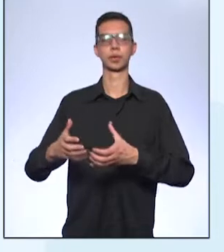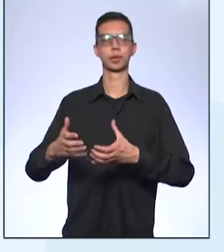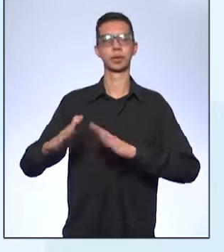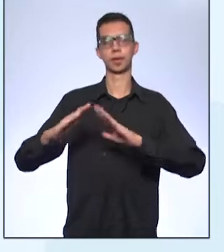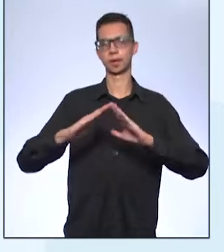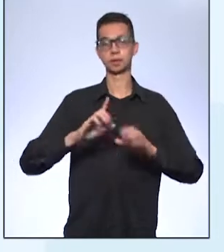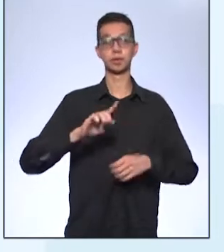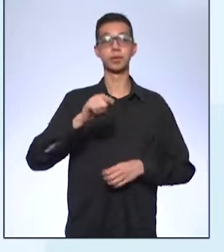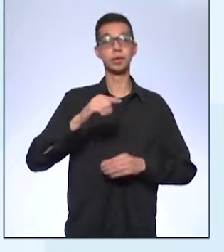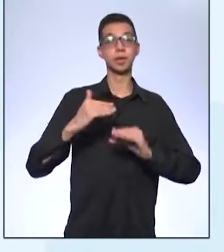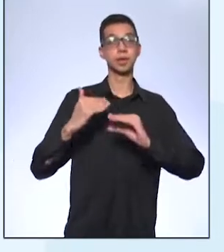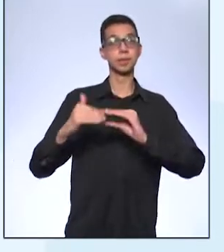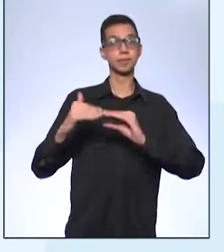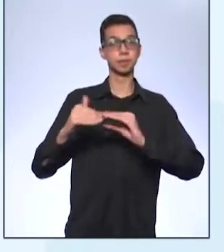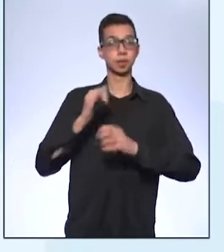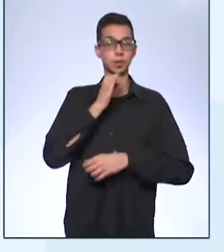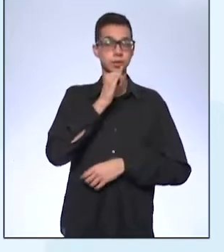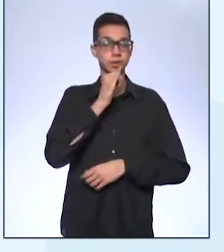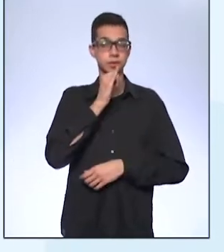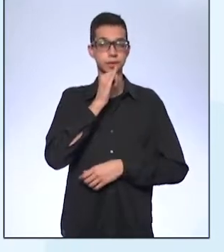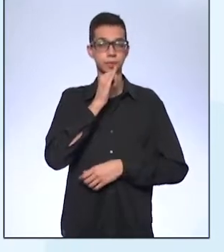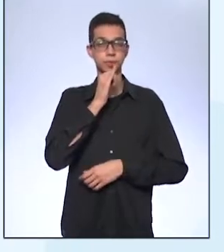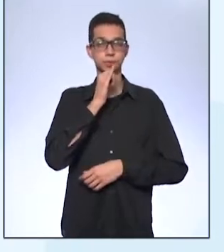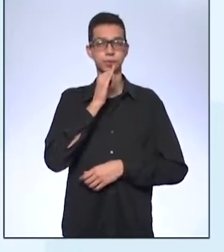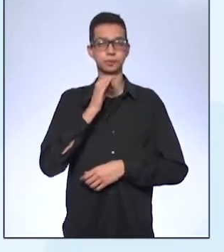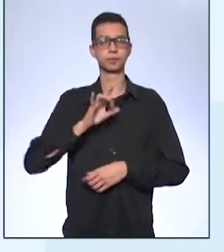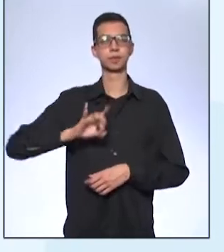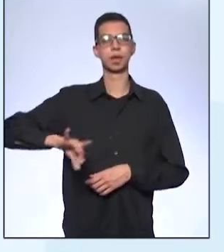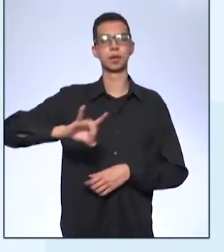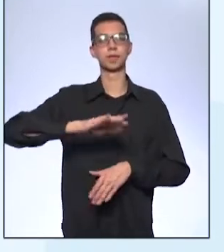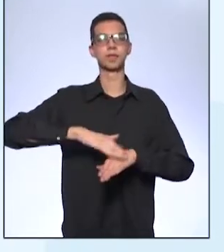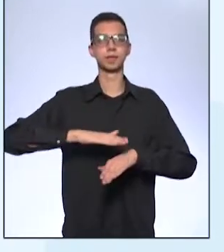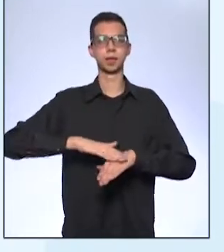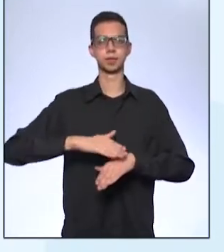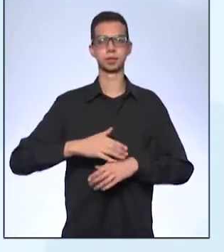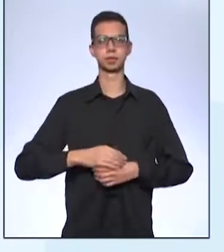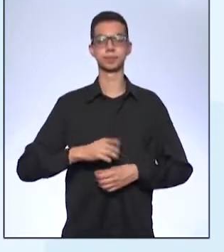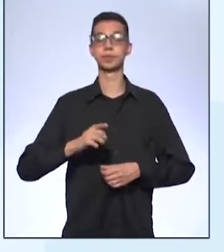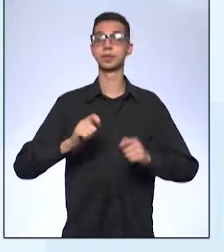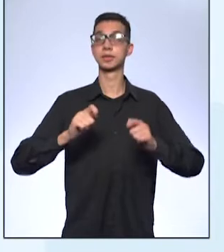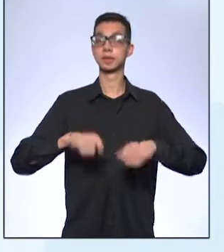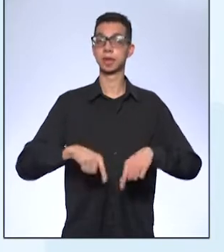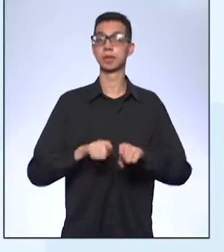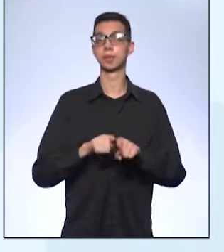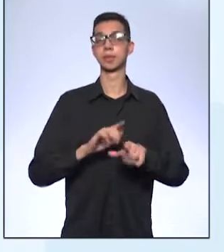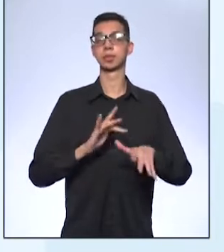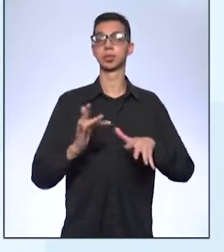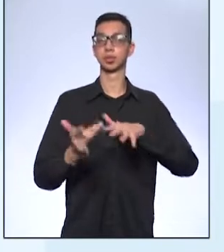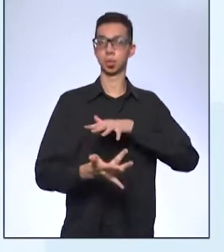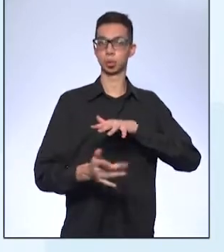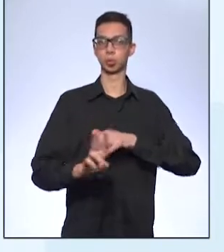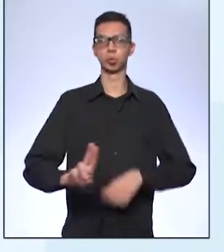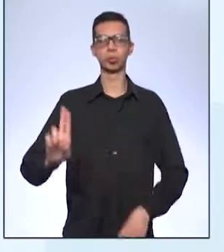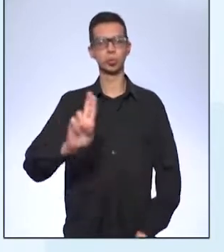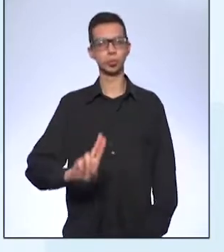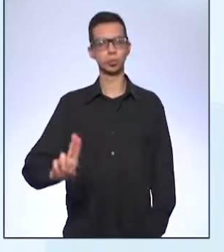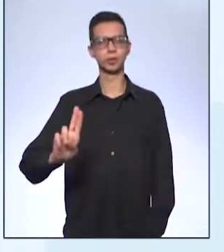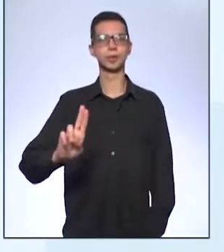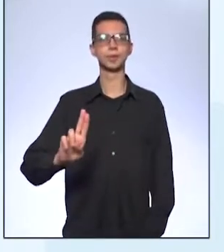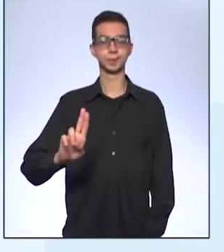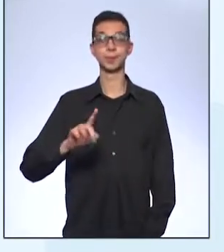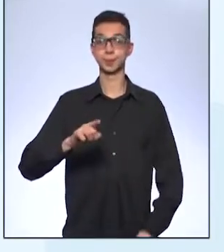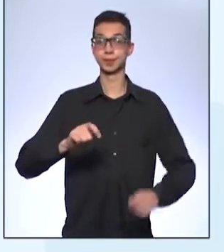um e-mail para o seu amigo, compartilha pelo e-mail, cada um faz. Você pode fazer em páginas das redes sociais, né? Então, você pode